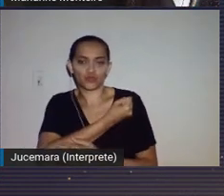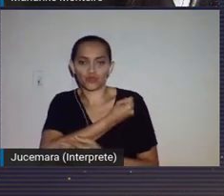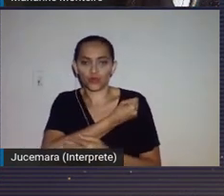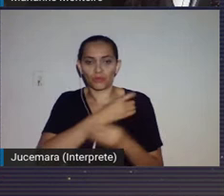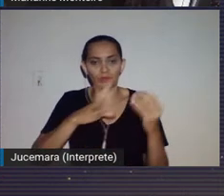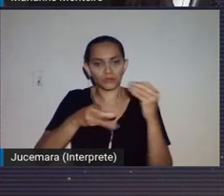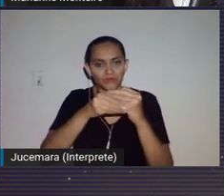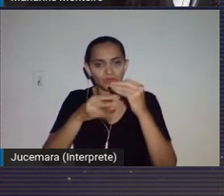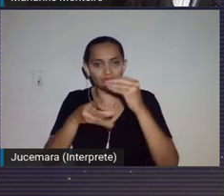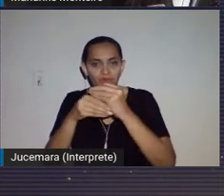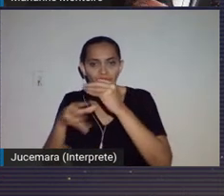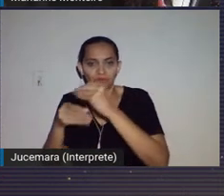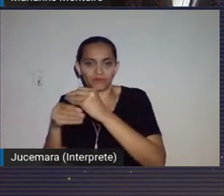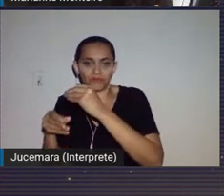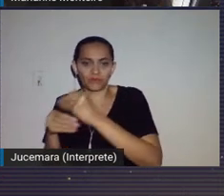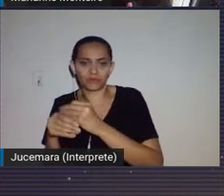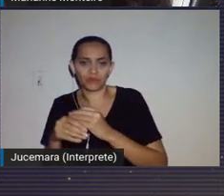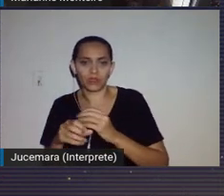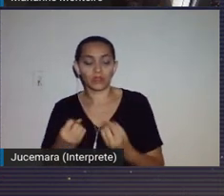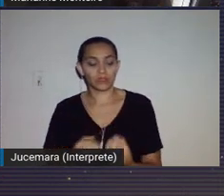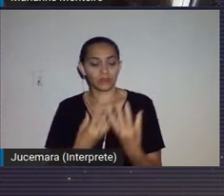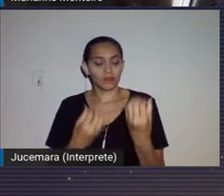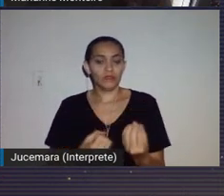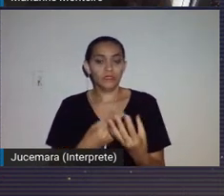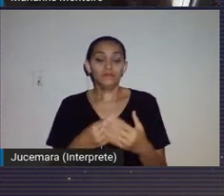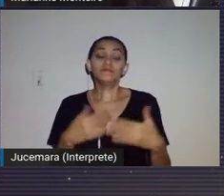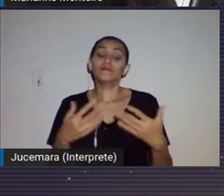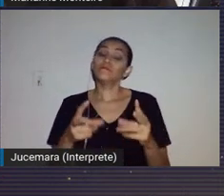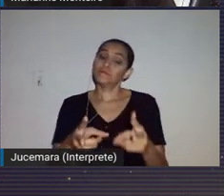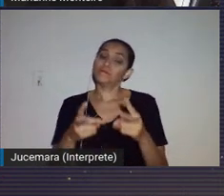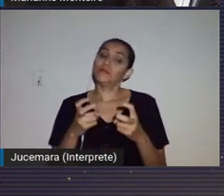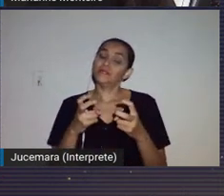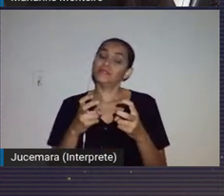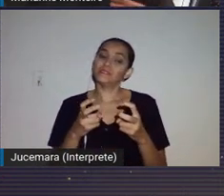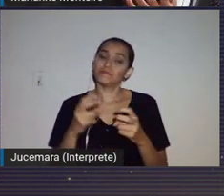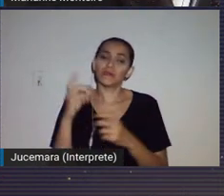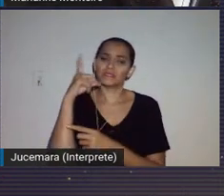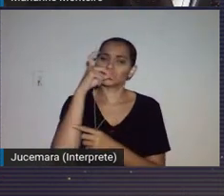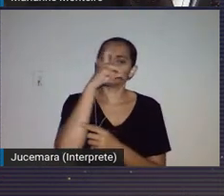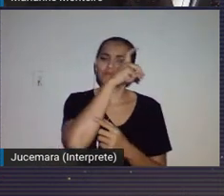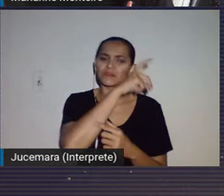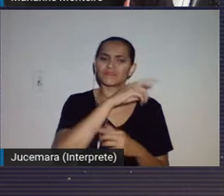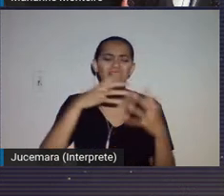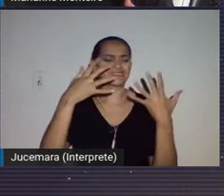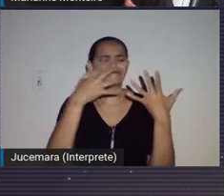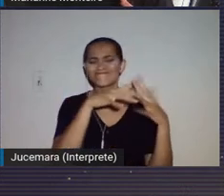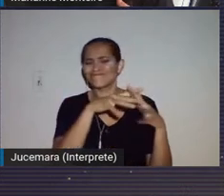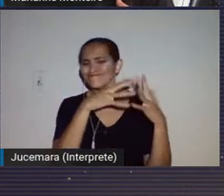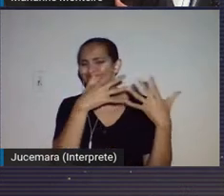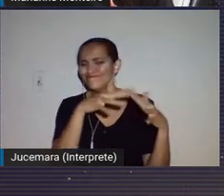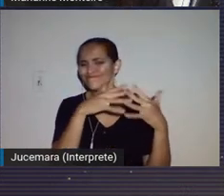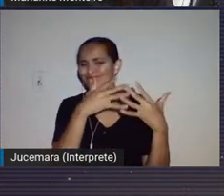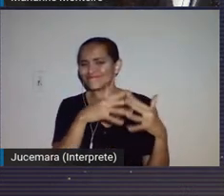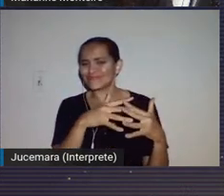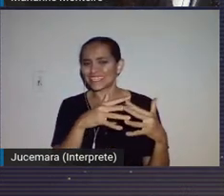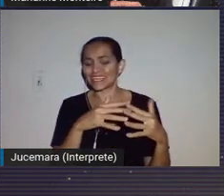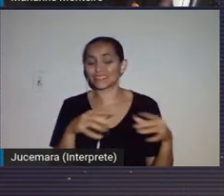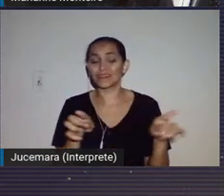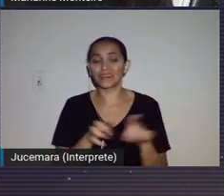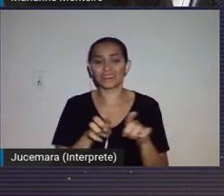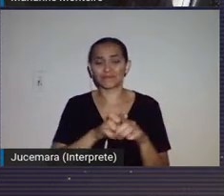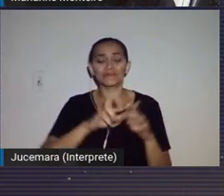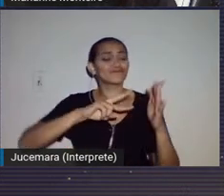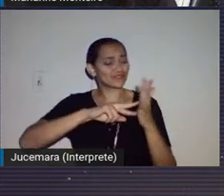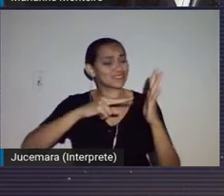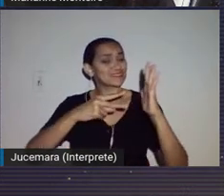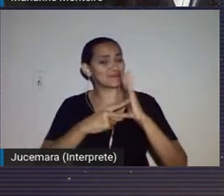a informação que você se importa, detectar anomalias fica muito mais complicado, e até a definição de uma anomalia também fica